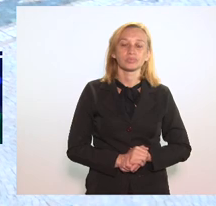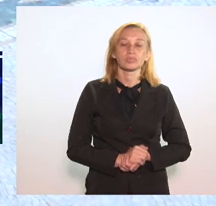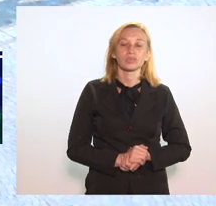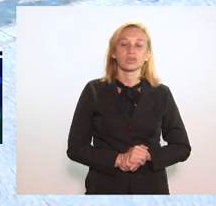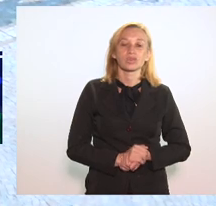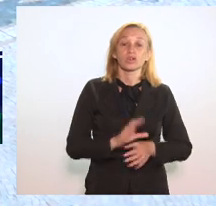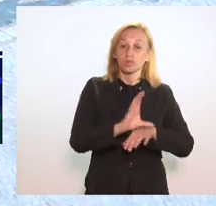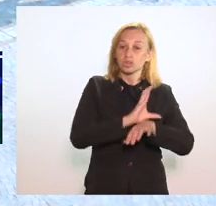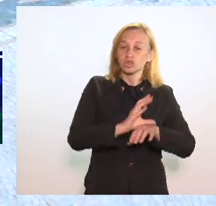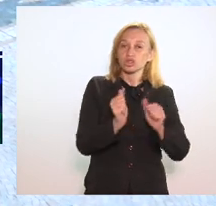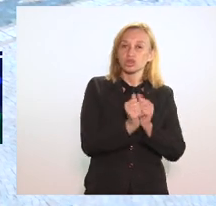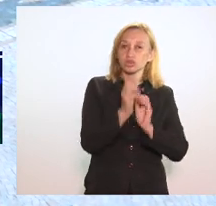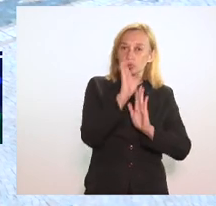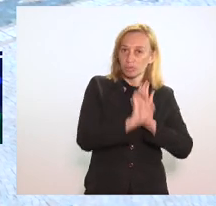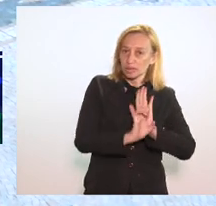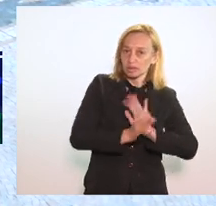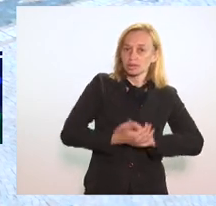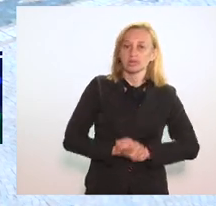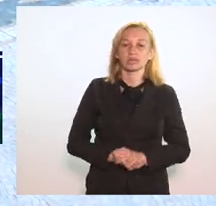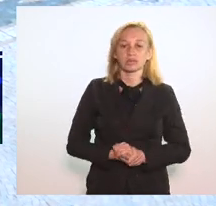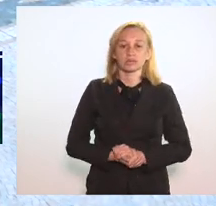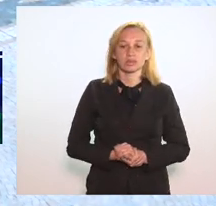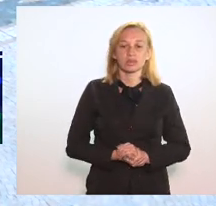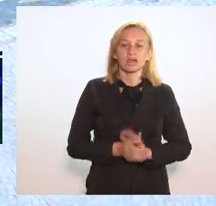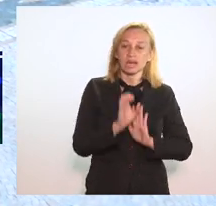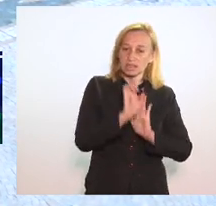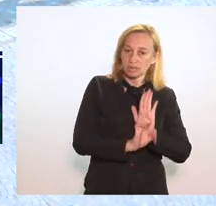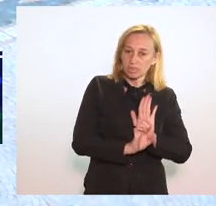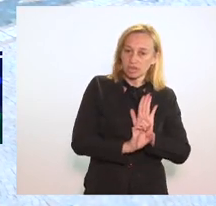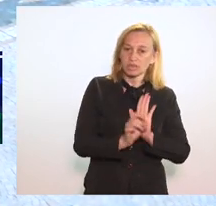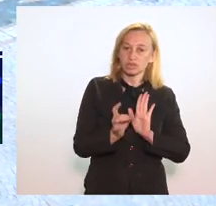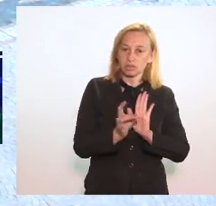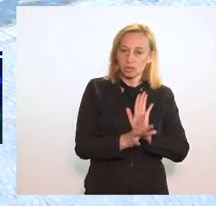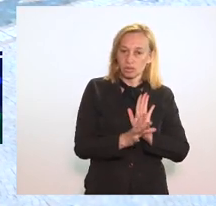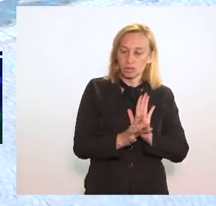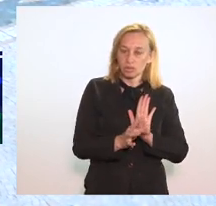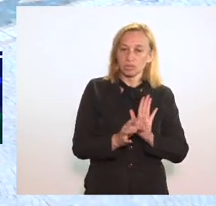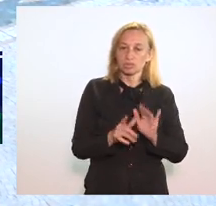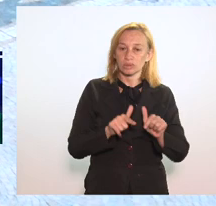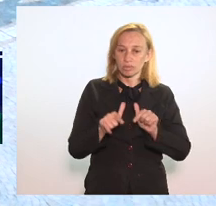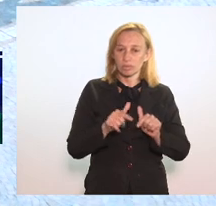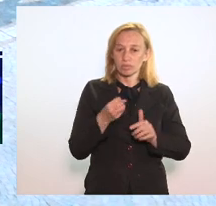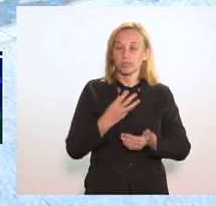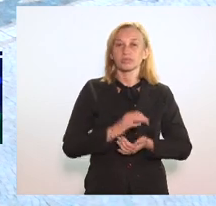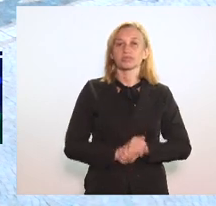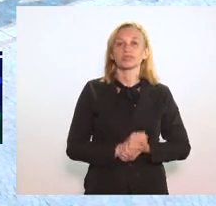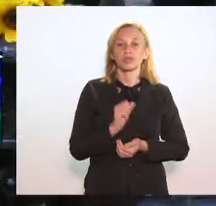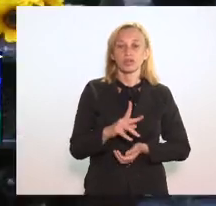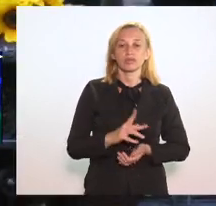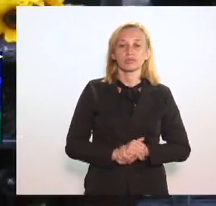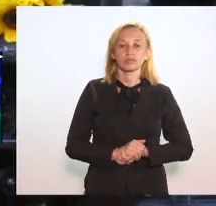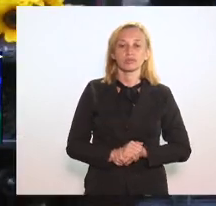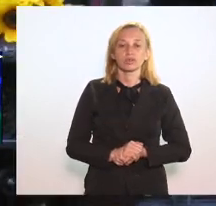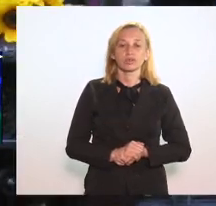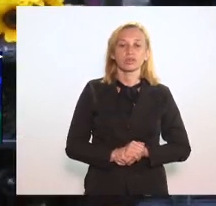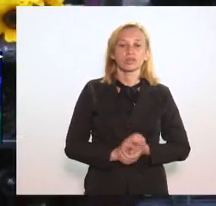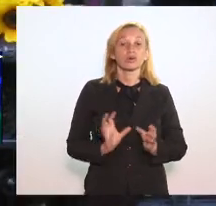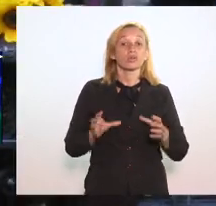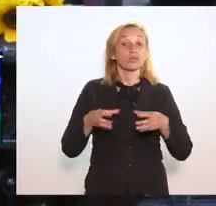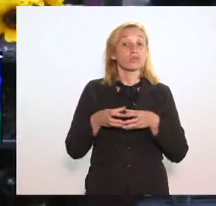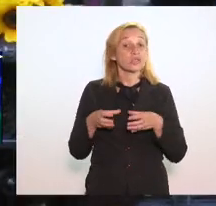constitucionalidade com emendas as emendas a pena se tratam de serviço essencial seu presidente da